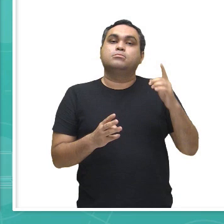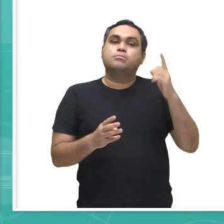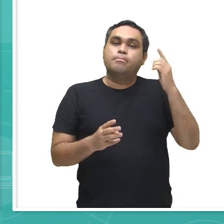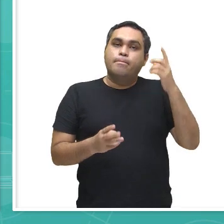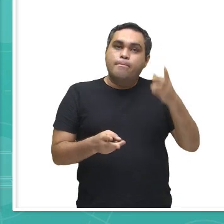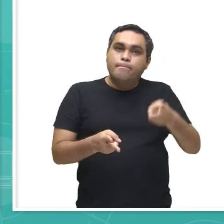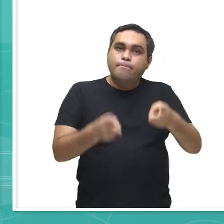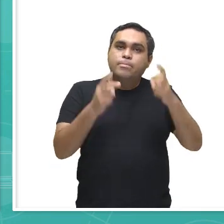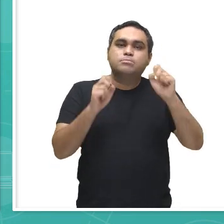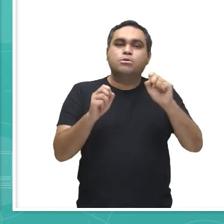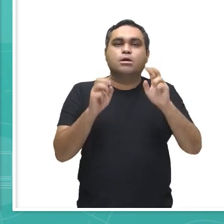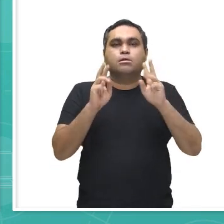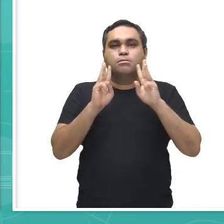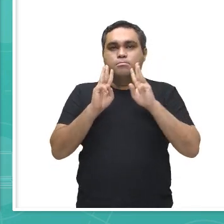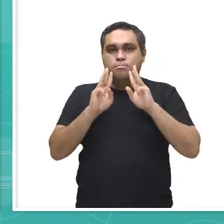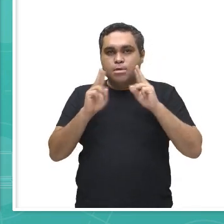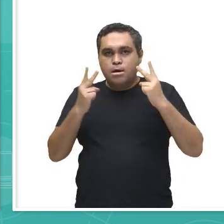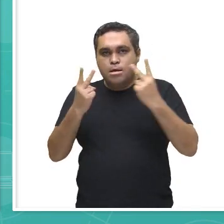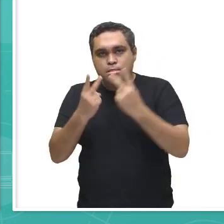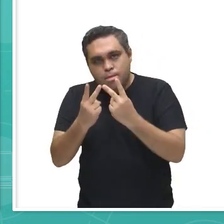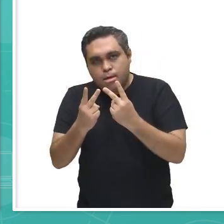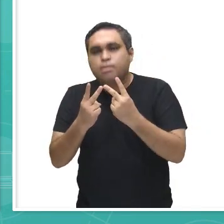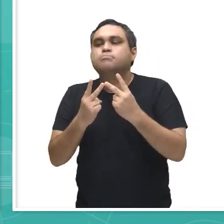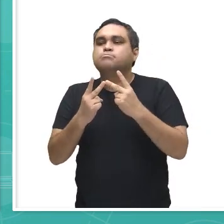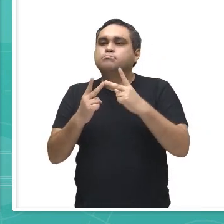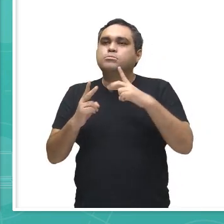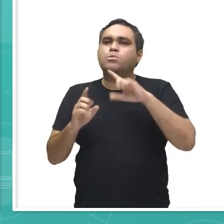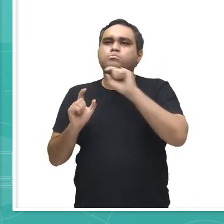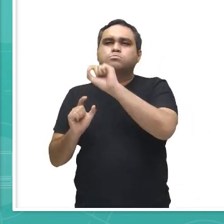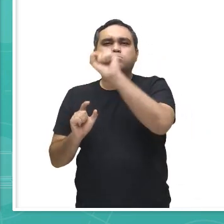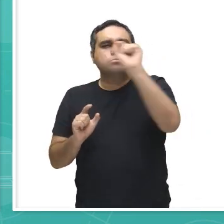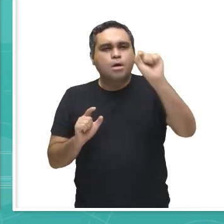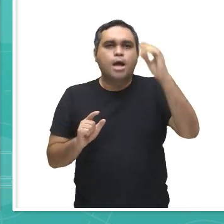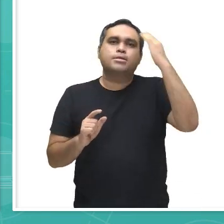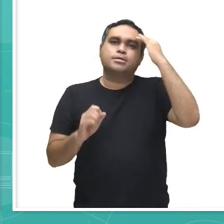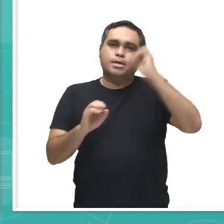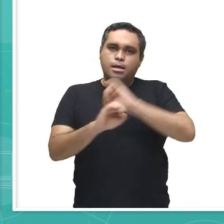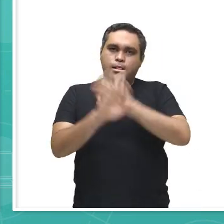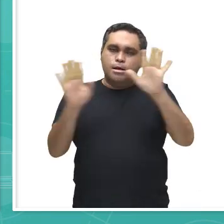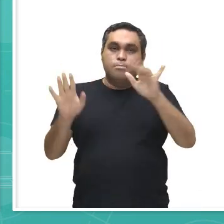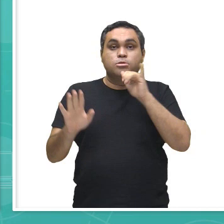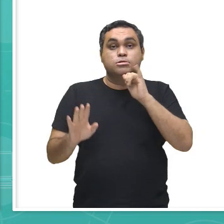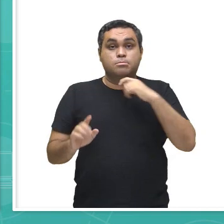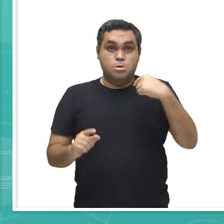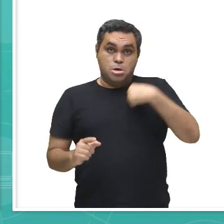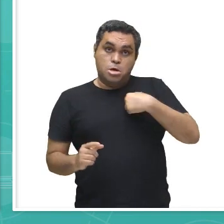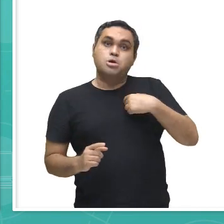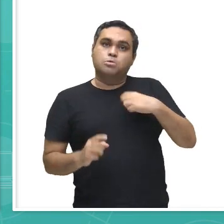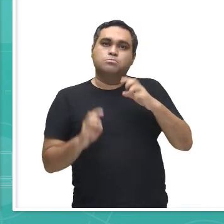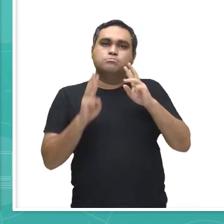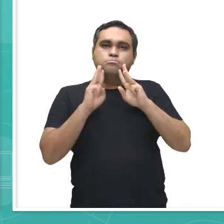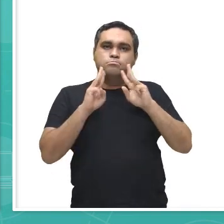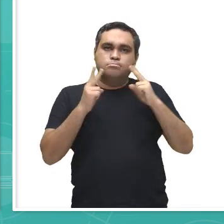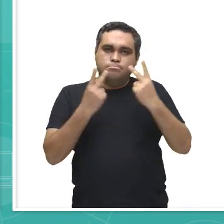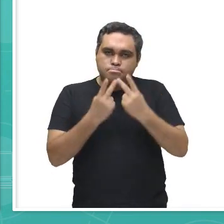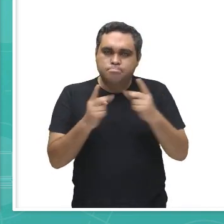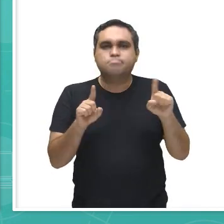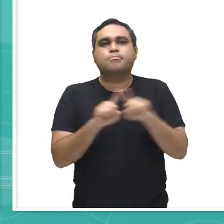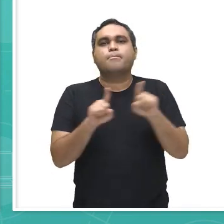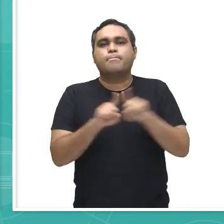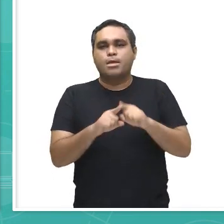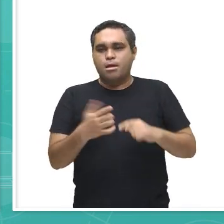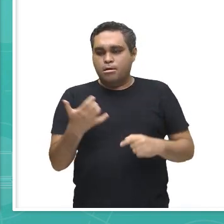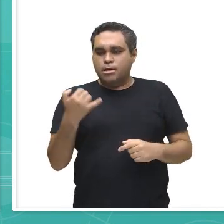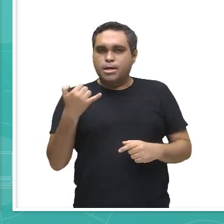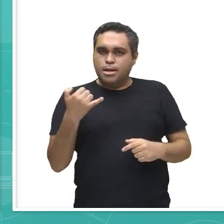lugares, Eu sou uma composição de matéria, a caneta que eu seguro é uma matéria, a TV é uma matéria,